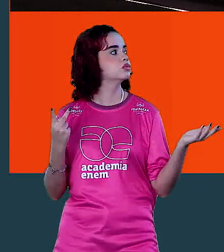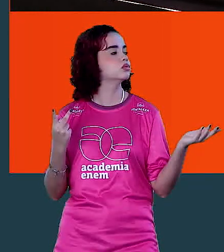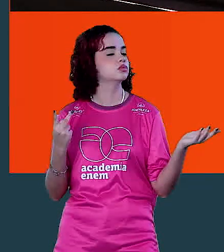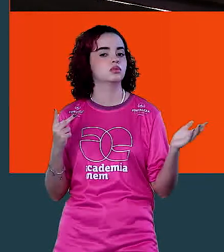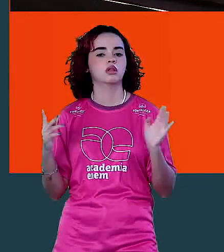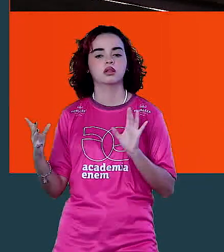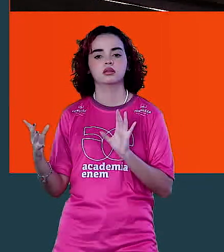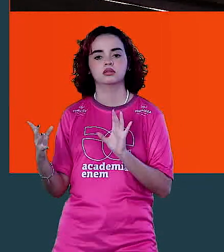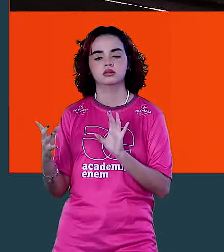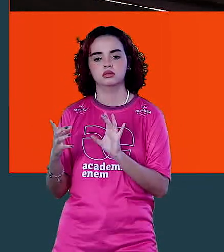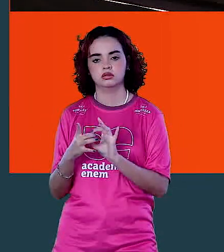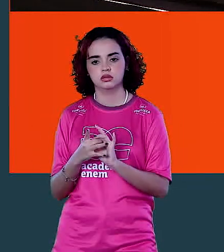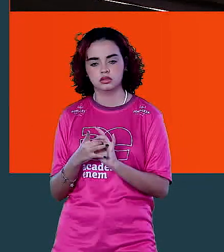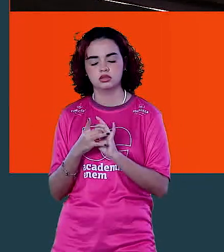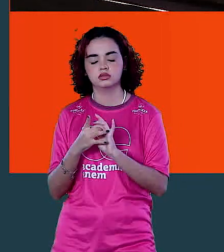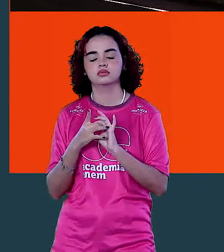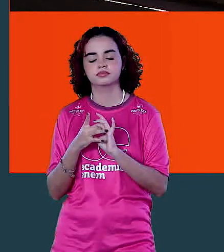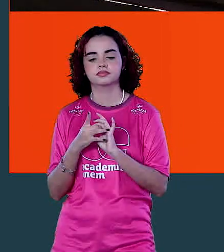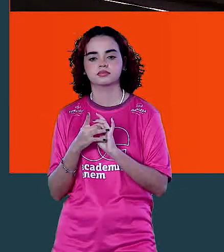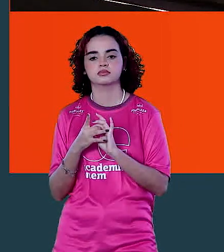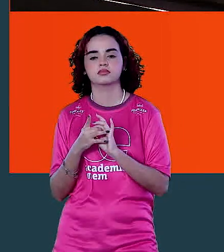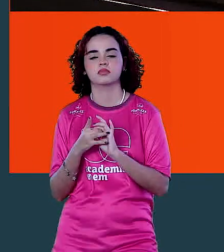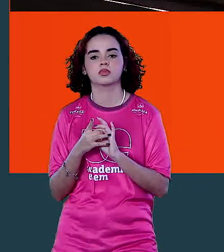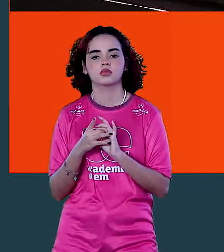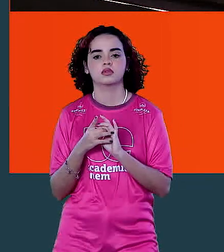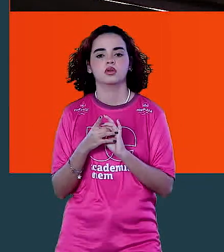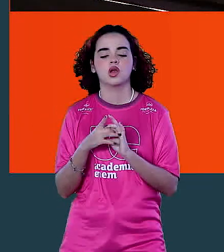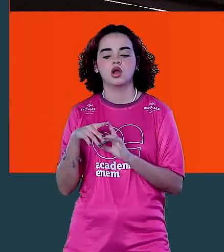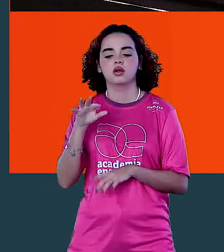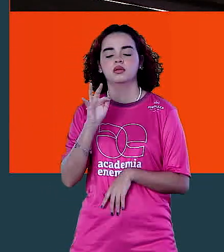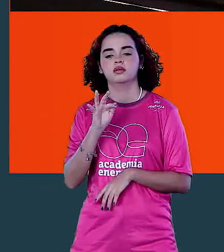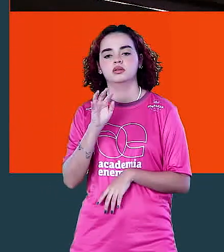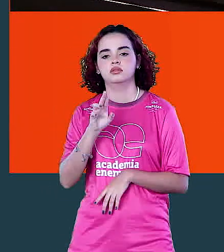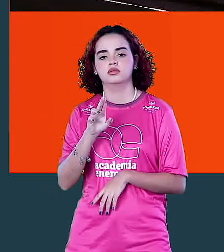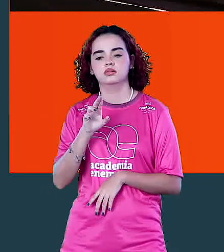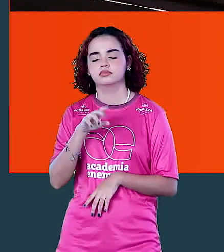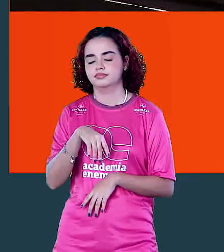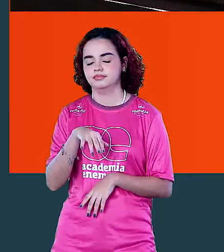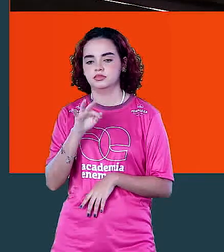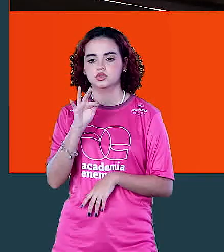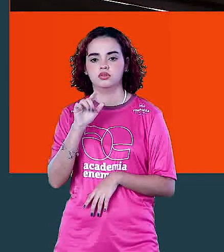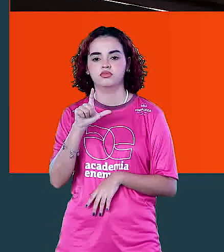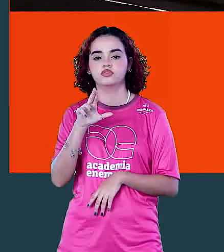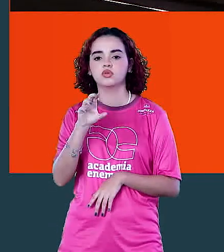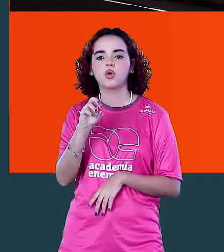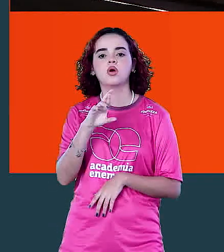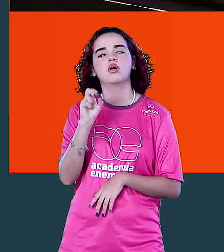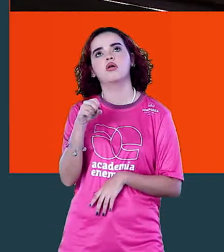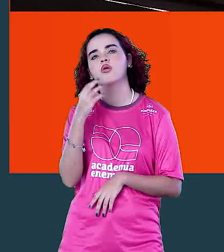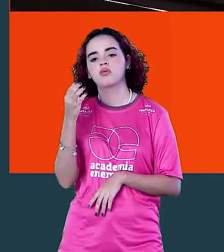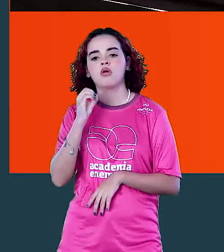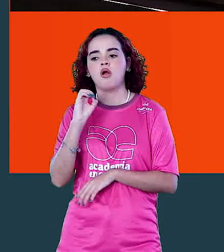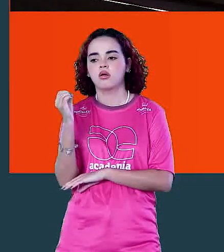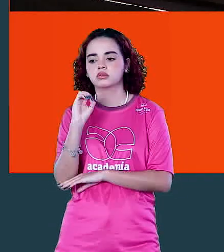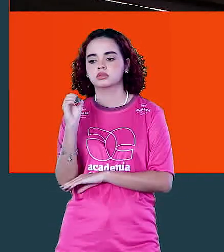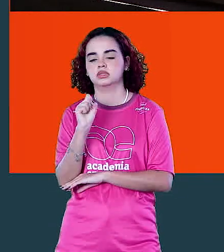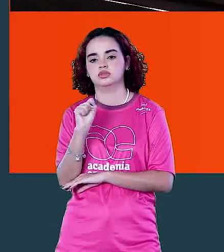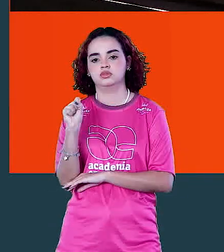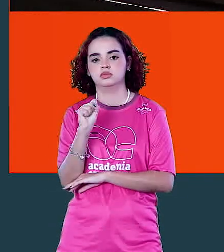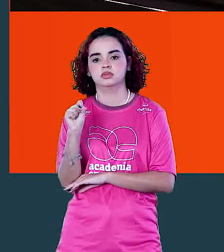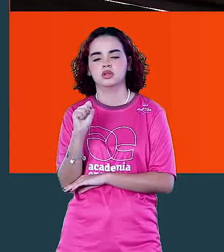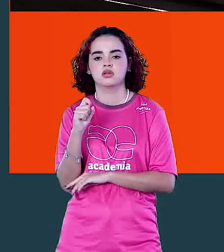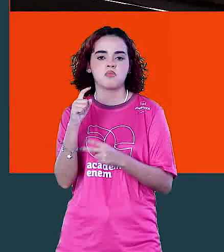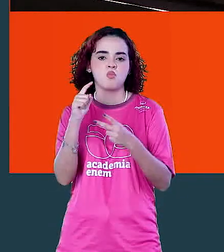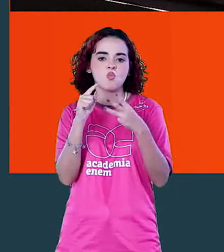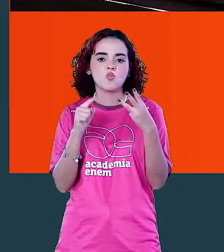conectado diretamente com o flúor, oxigênio e nitrogênio. Um desses três, não precisa ser os três,